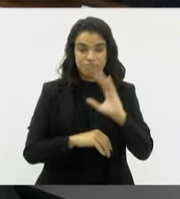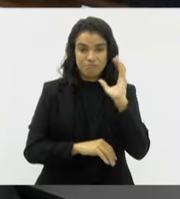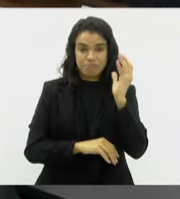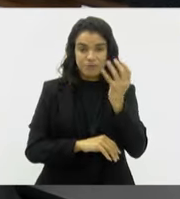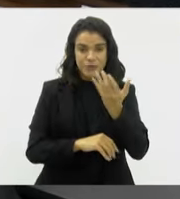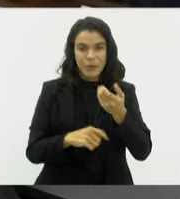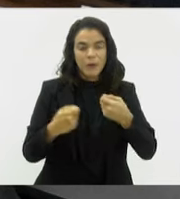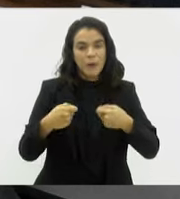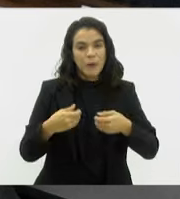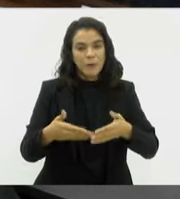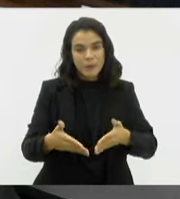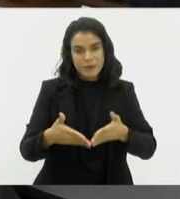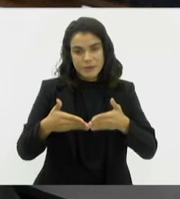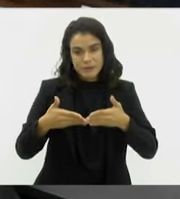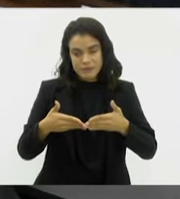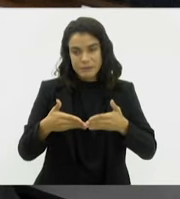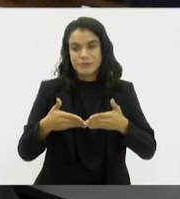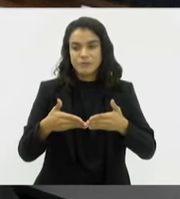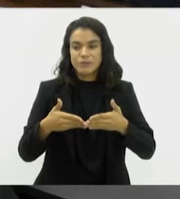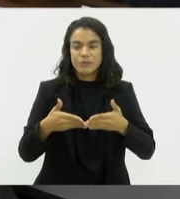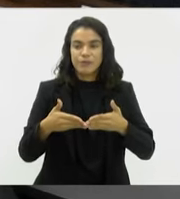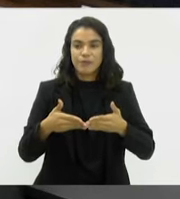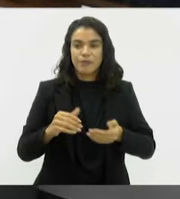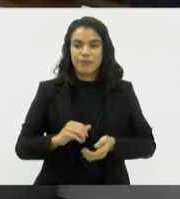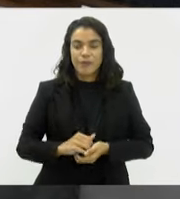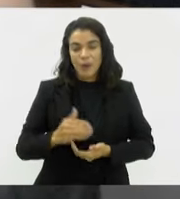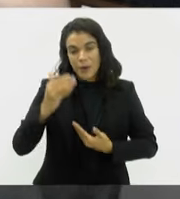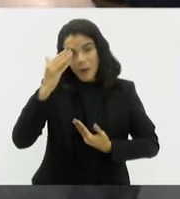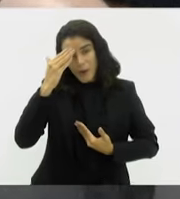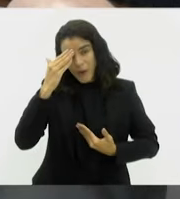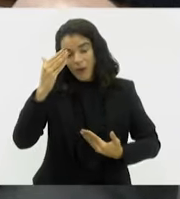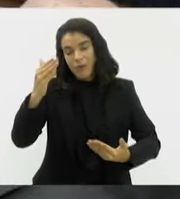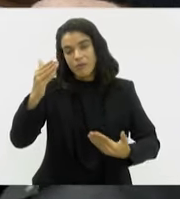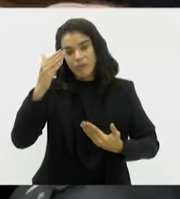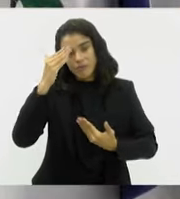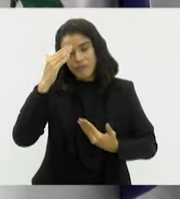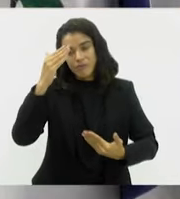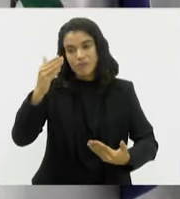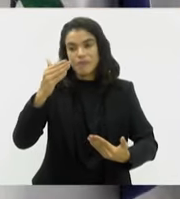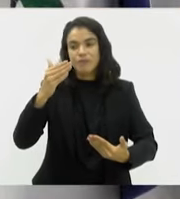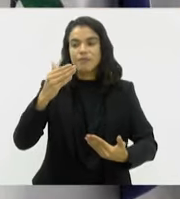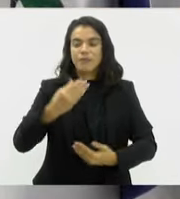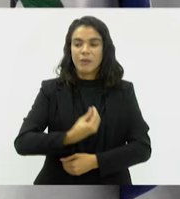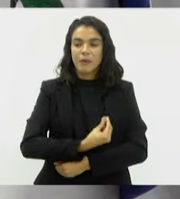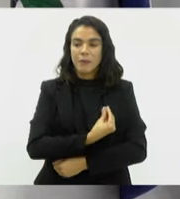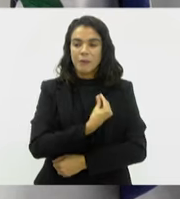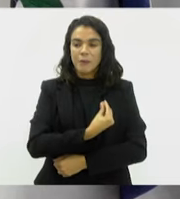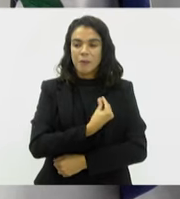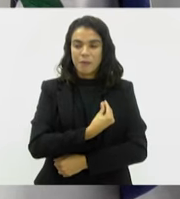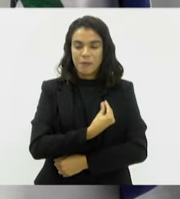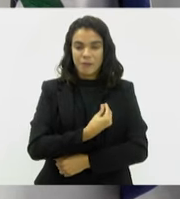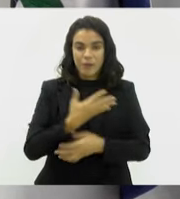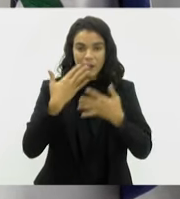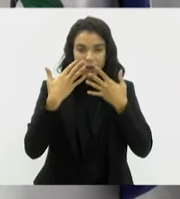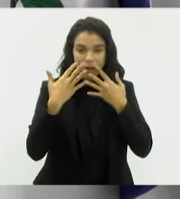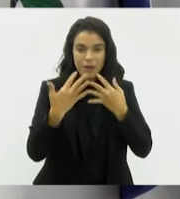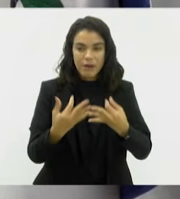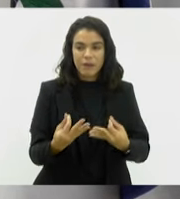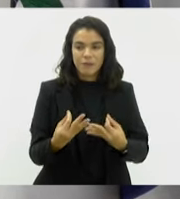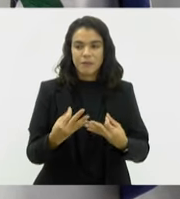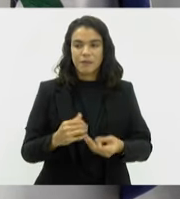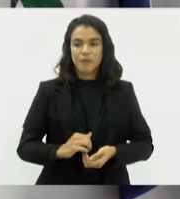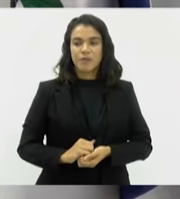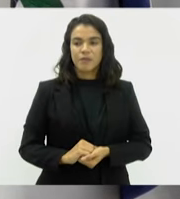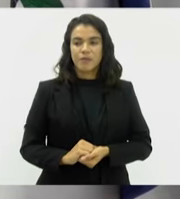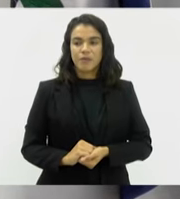precisar sair mais cedo. Agradeço a Vossa Excelência. Obrigado pelo... Entendi o procedimento. pela participação e atenção.